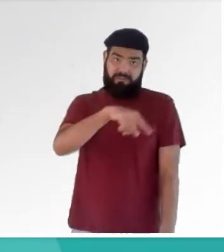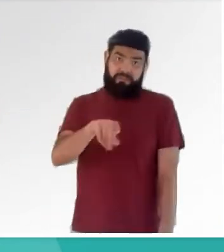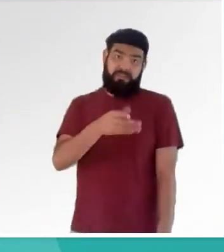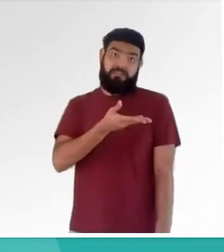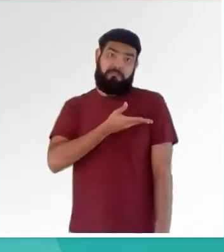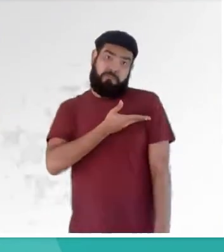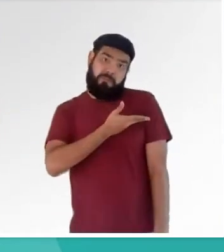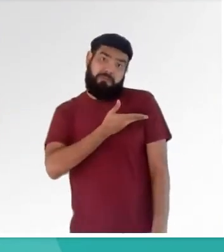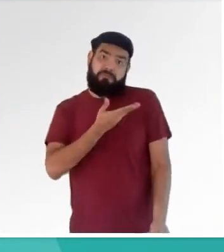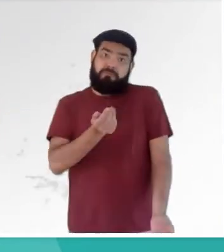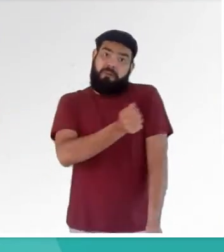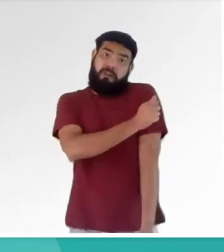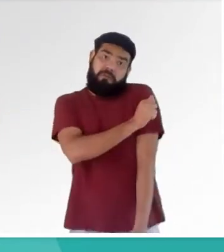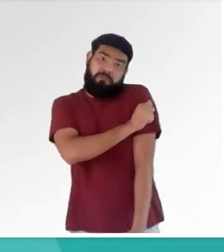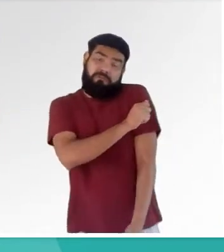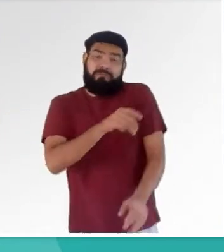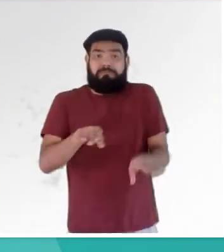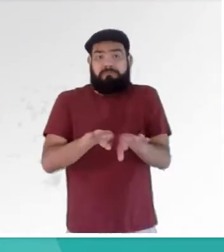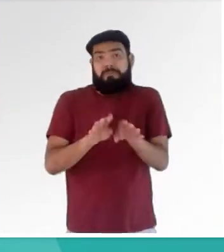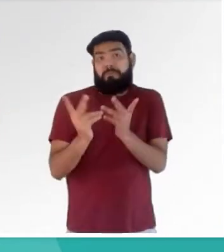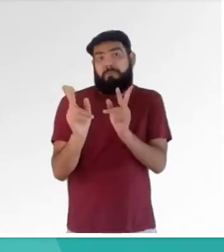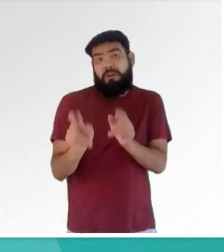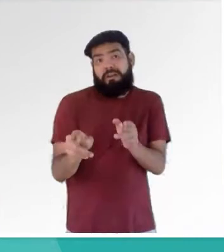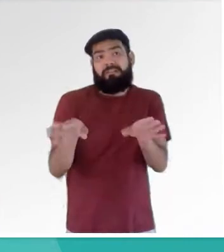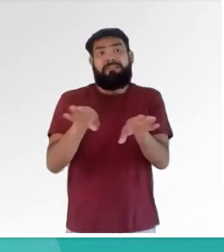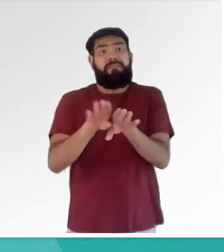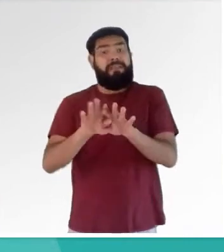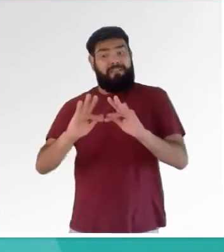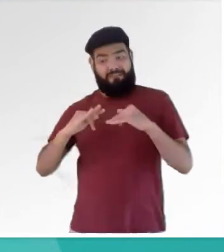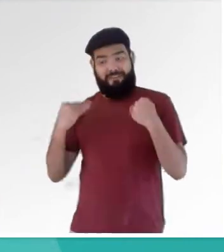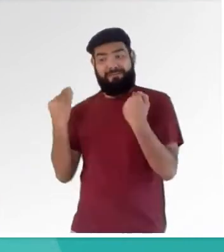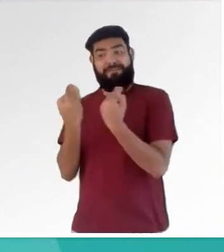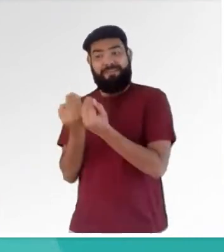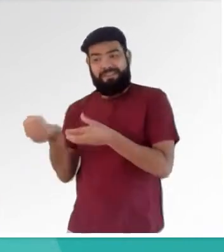os familiares, né? Então, é a convivência,